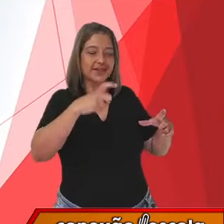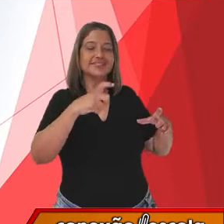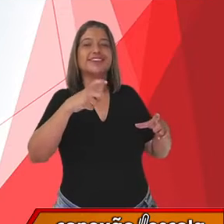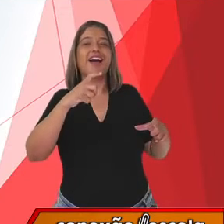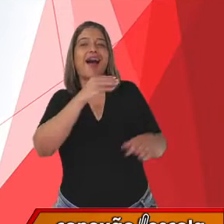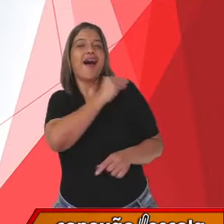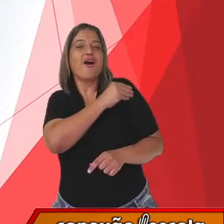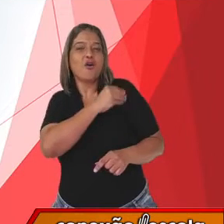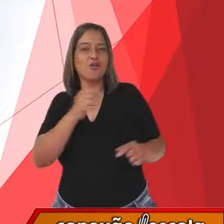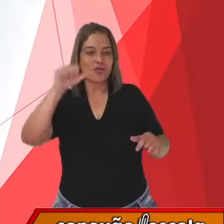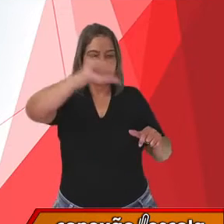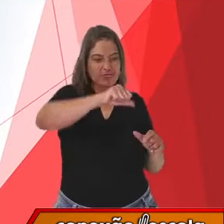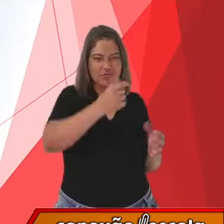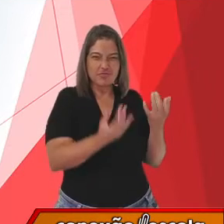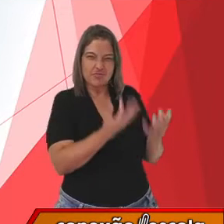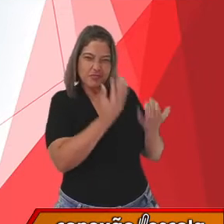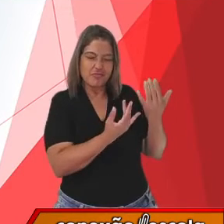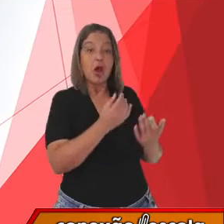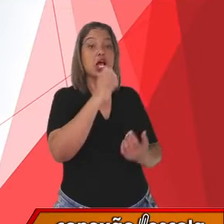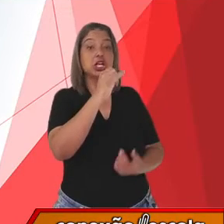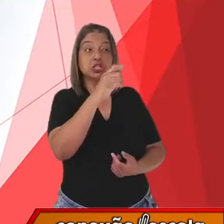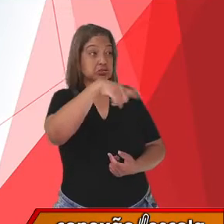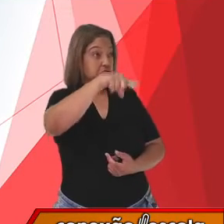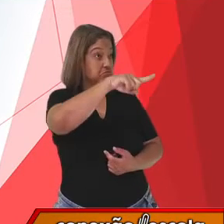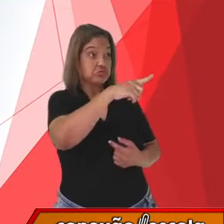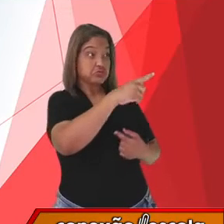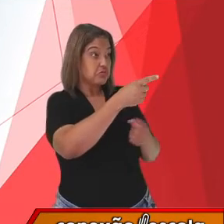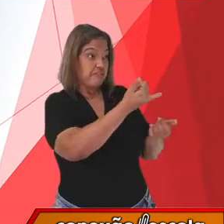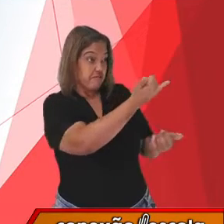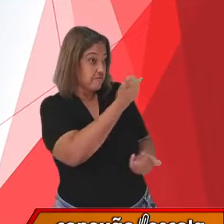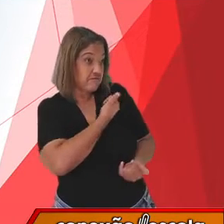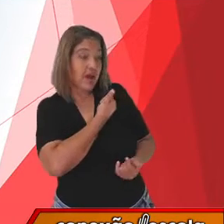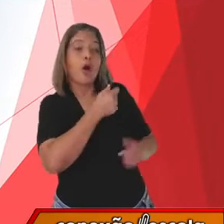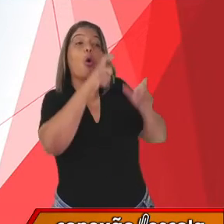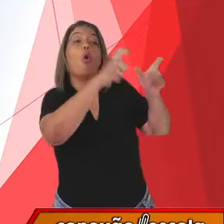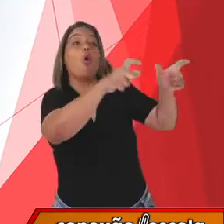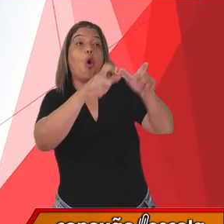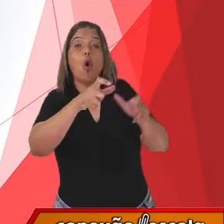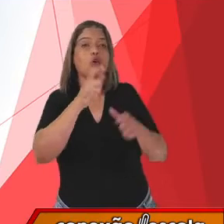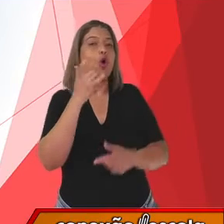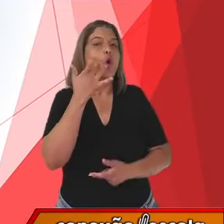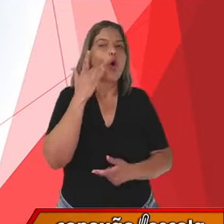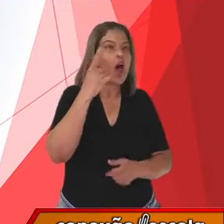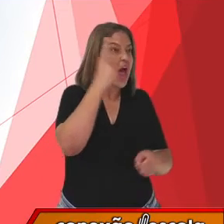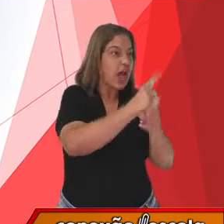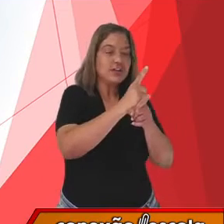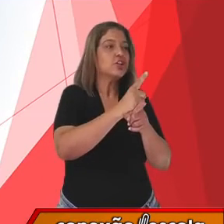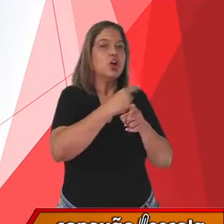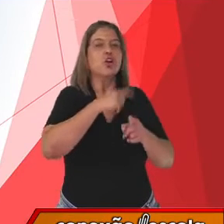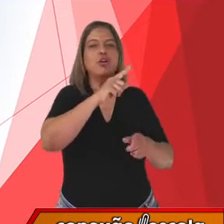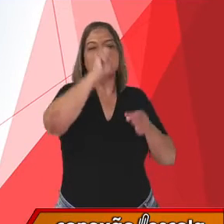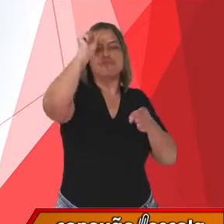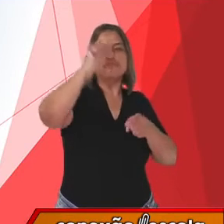mesmo com as águas dos rios caso eles não revelassem a localização das minas de ouro.